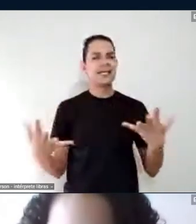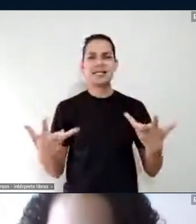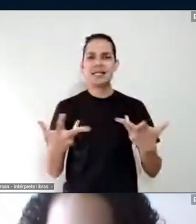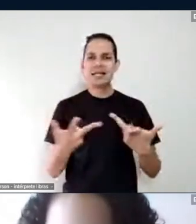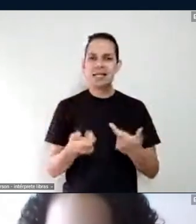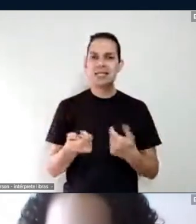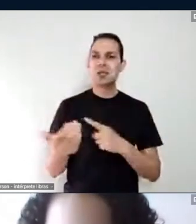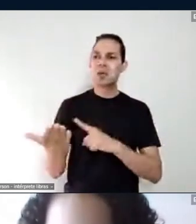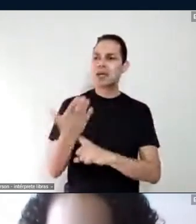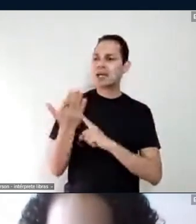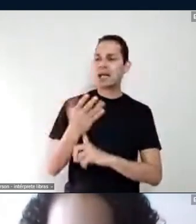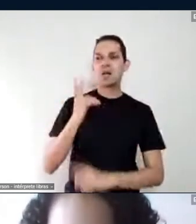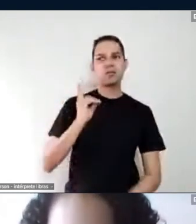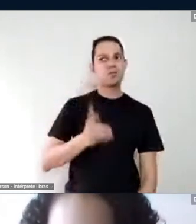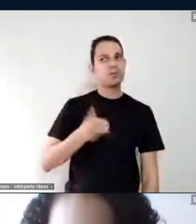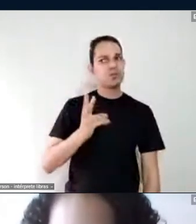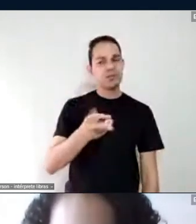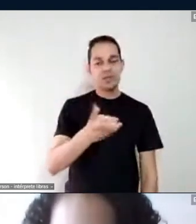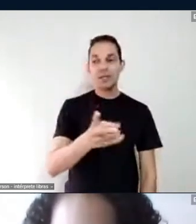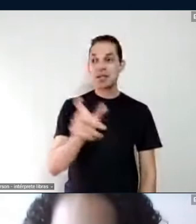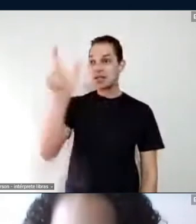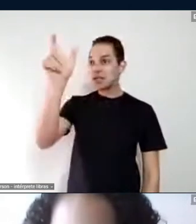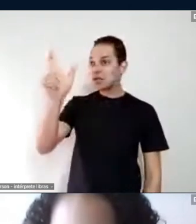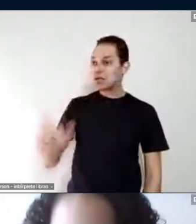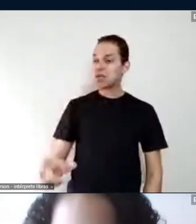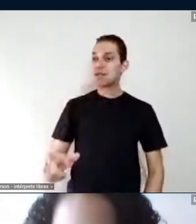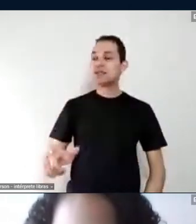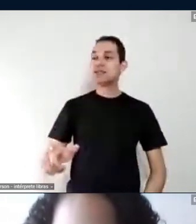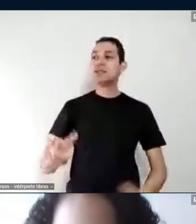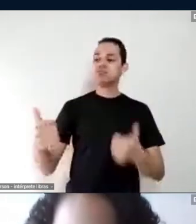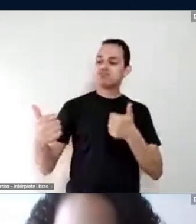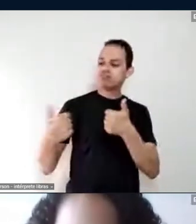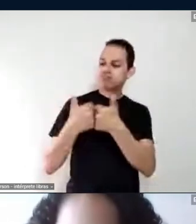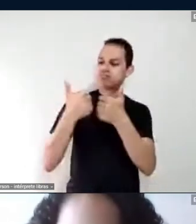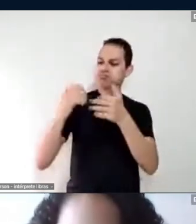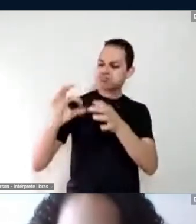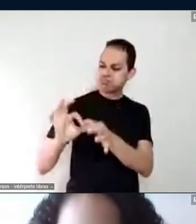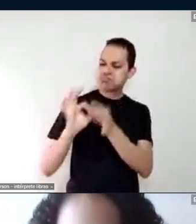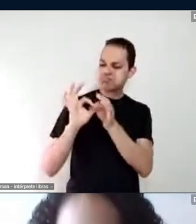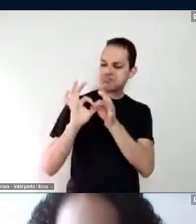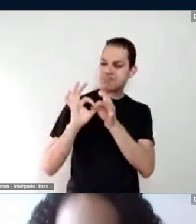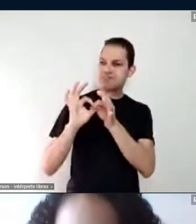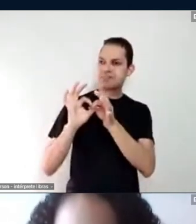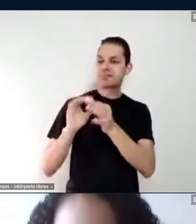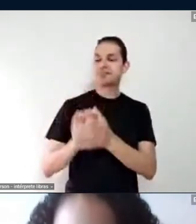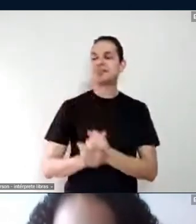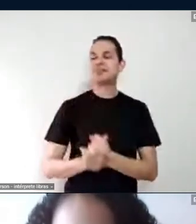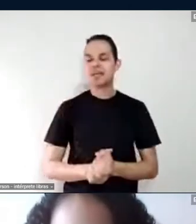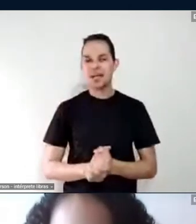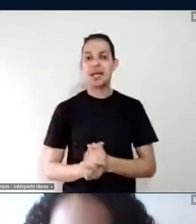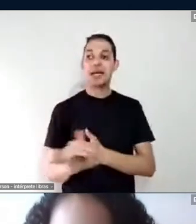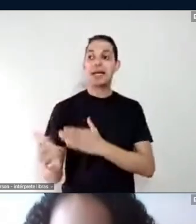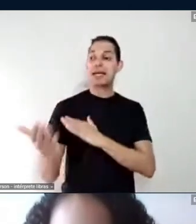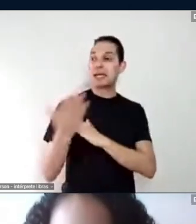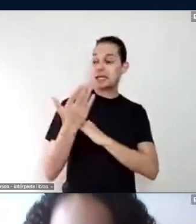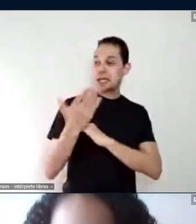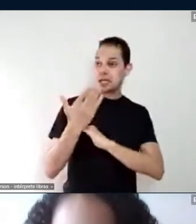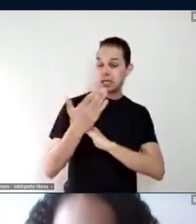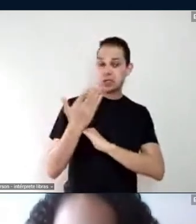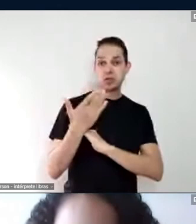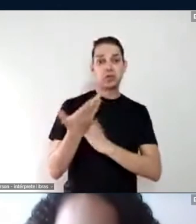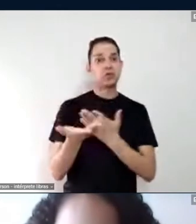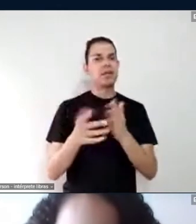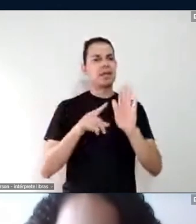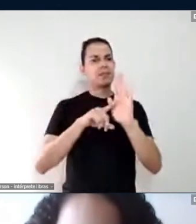sempre, que você é uma grande, grande parceira, tem contribuído não só, obviamente, nas